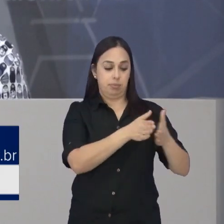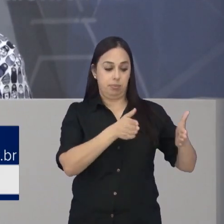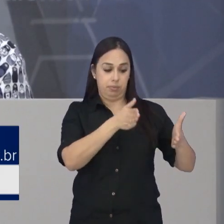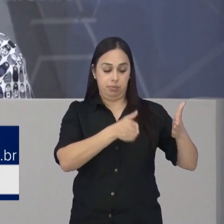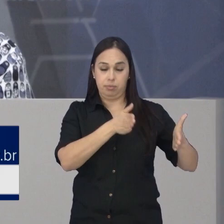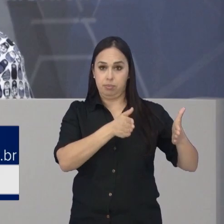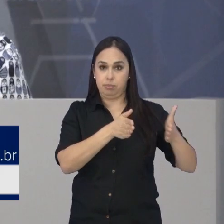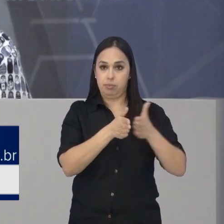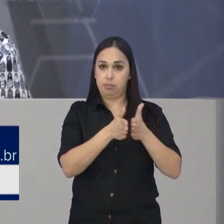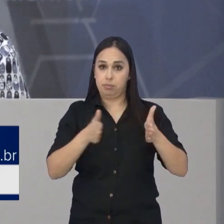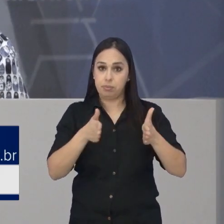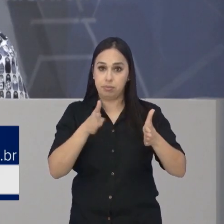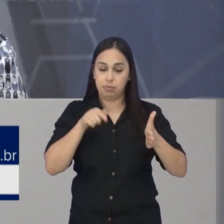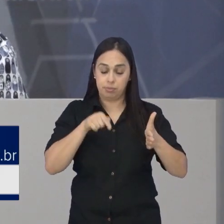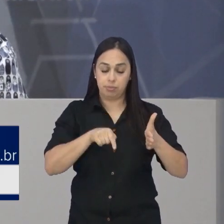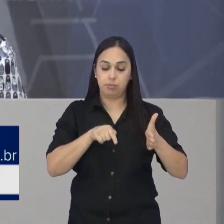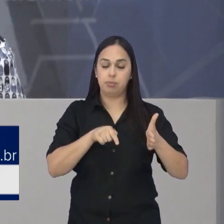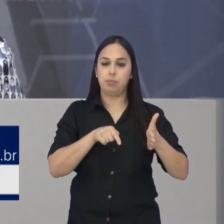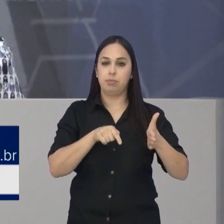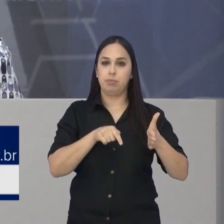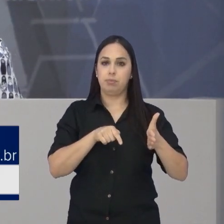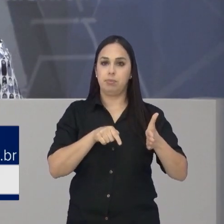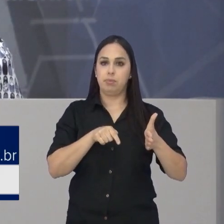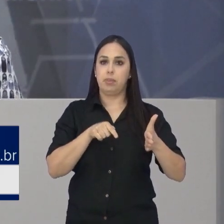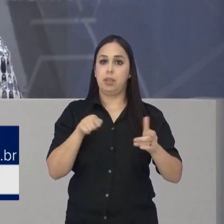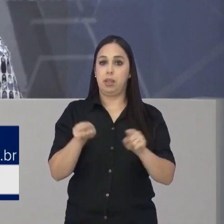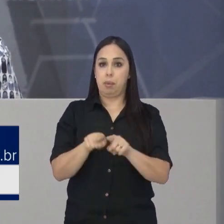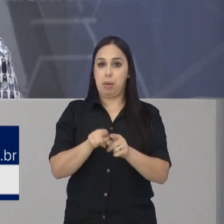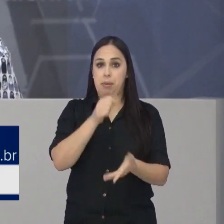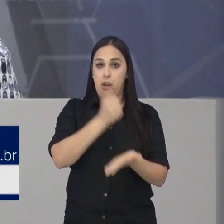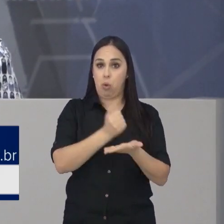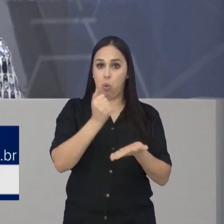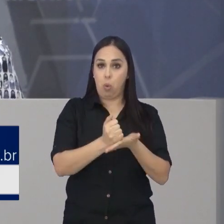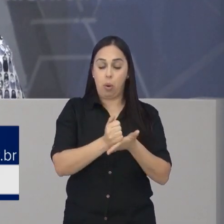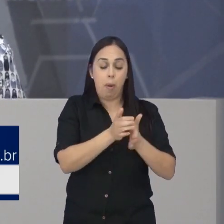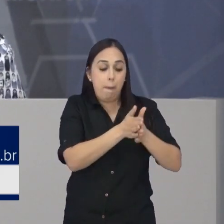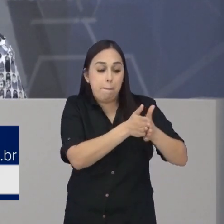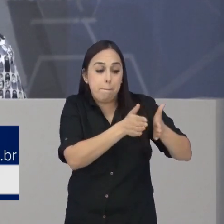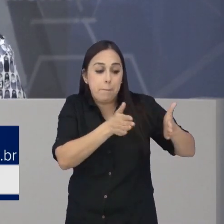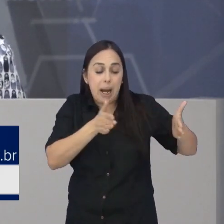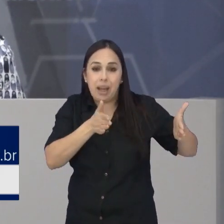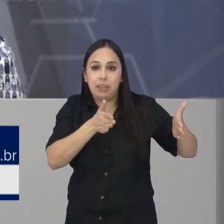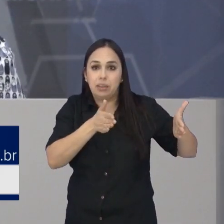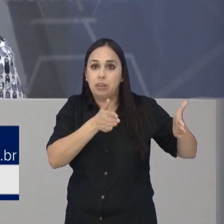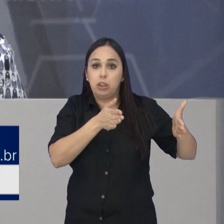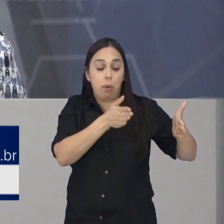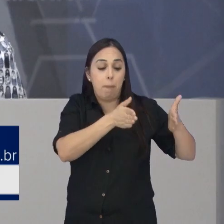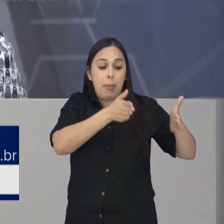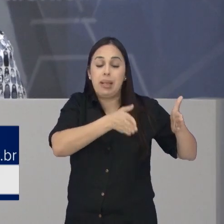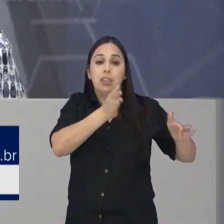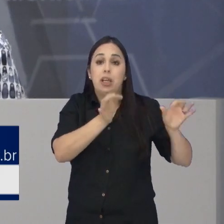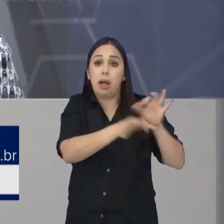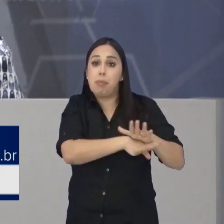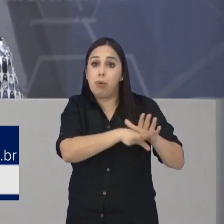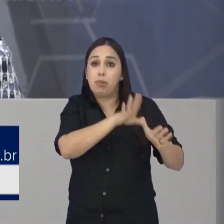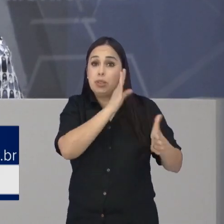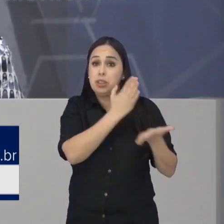da vigência do contrato, cujo prazo estava expirado